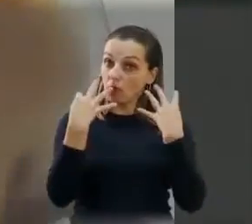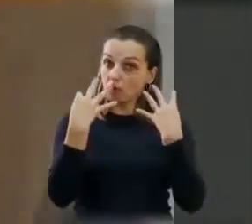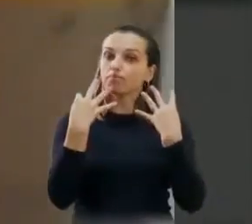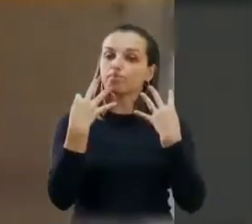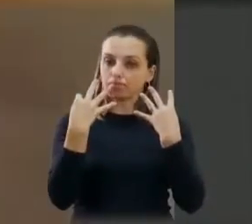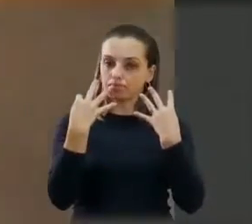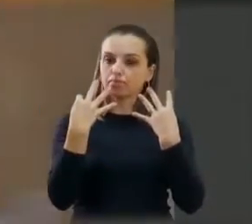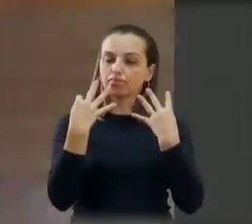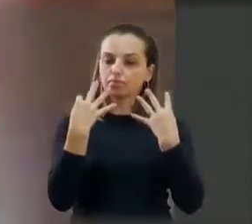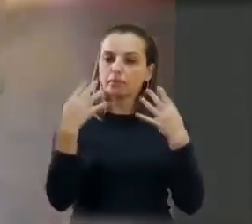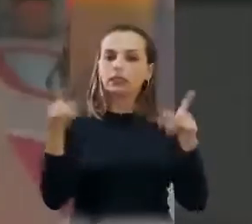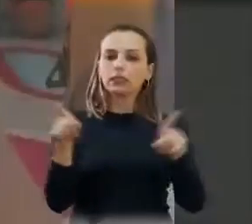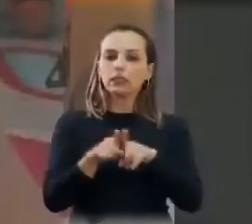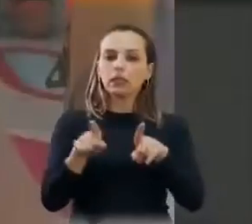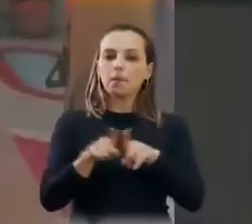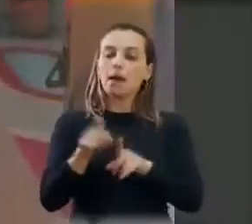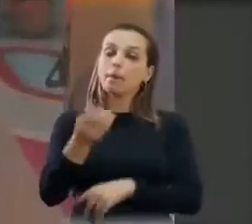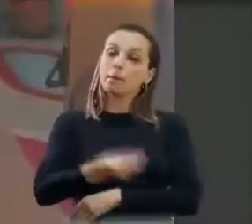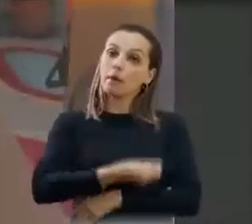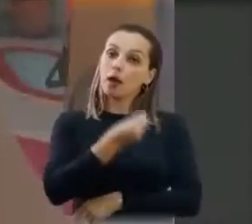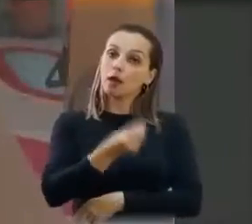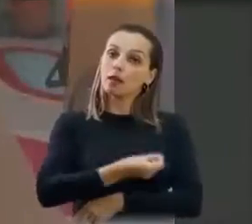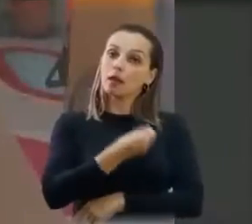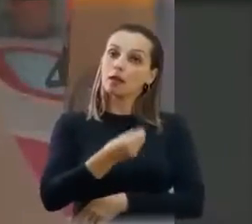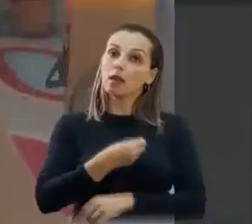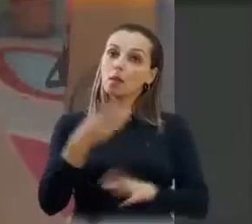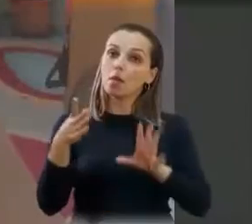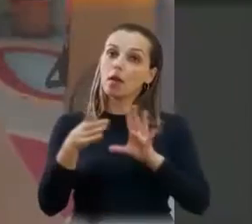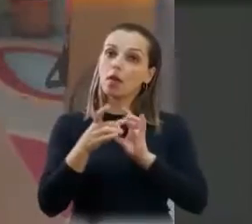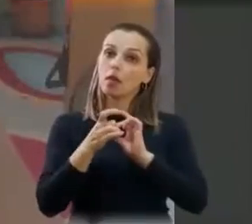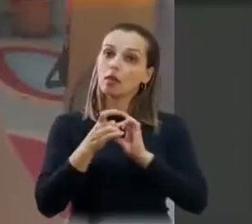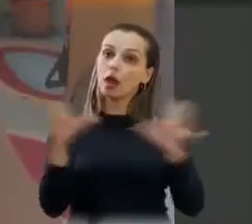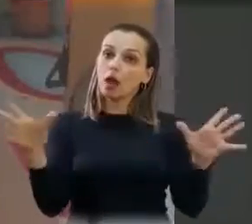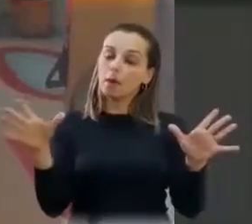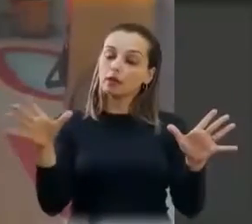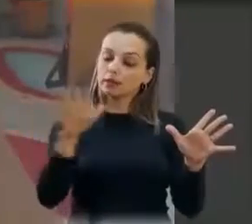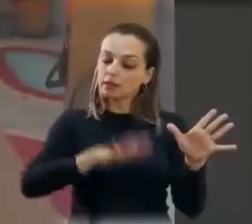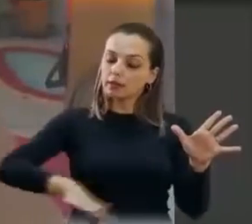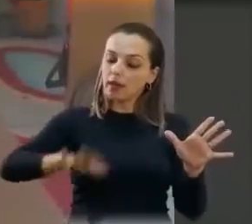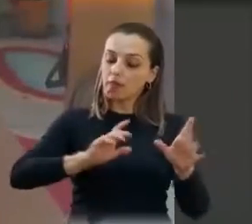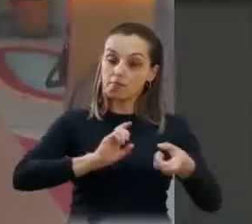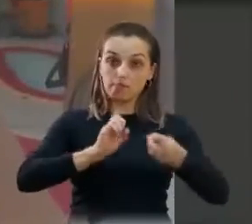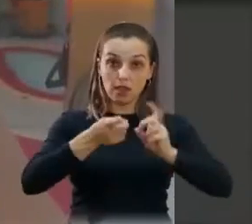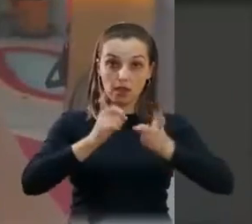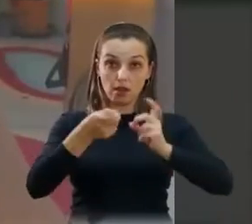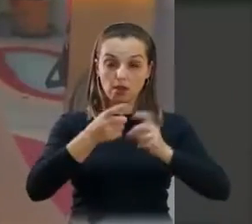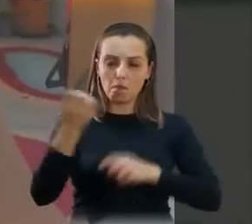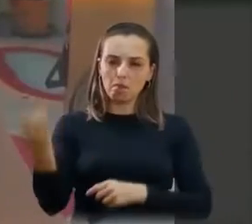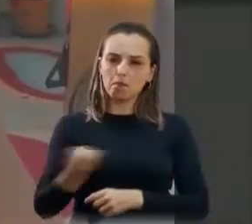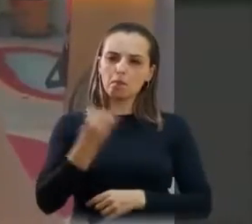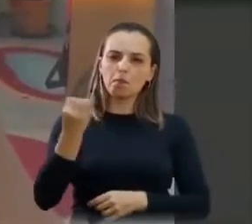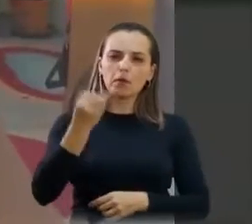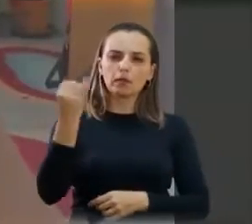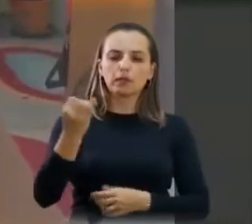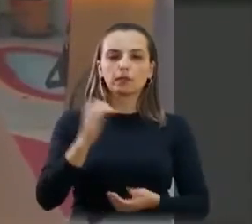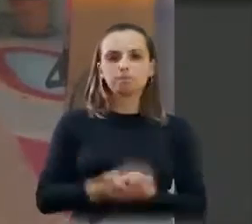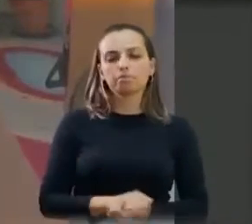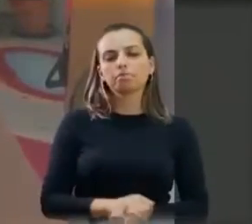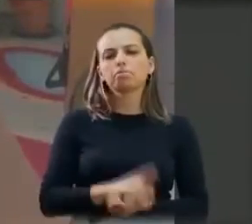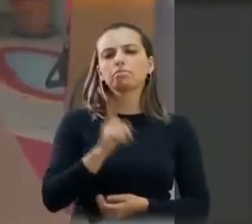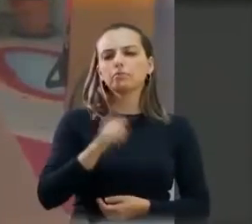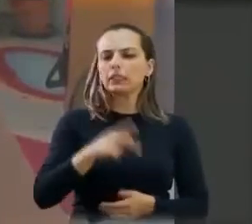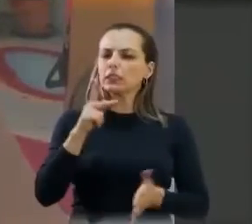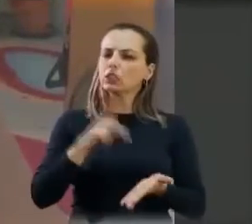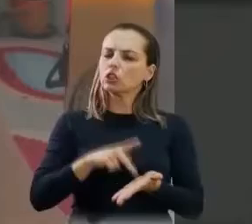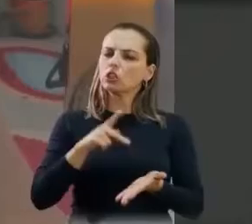nos assiste e que participa democraticamente deste espaço que é tão importante para a nossa cidade. O parlamento